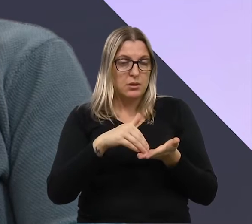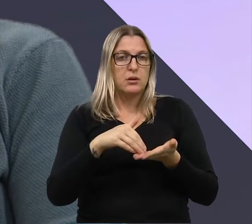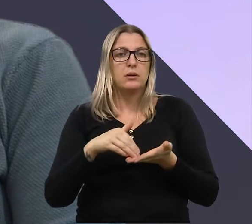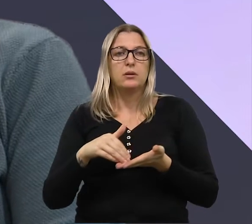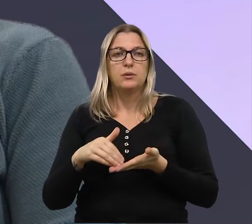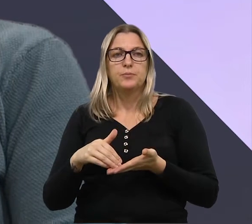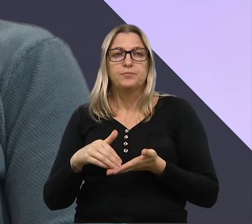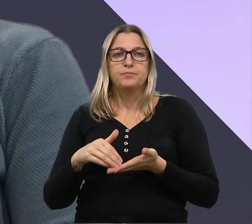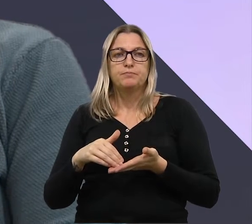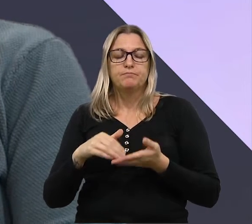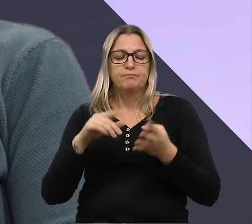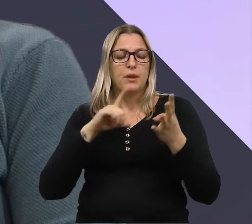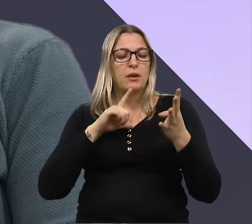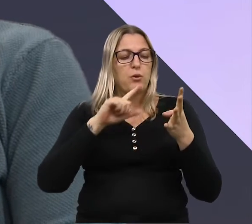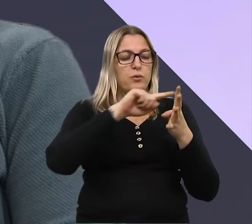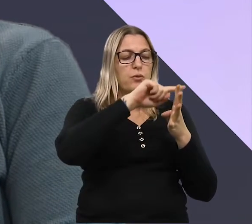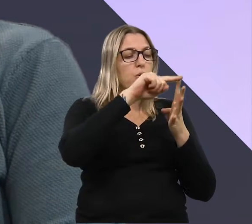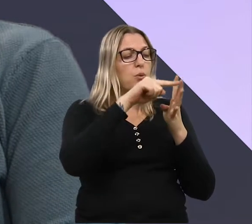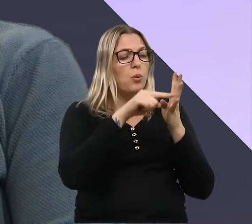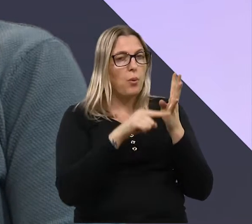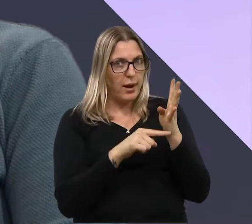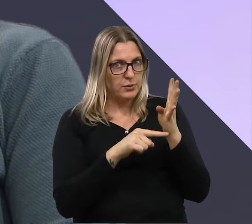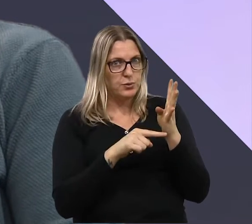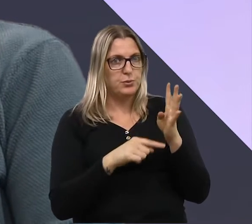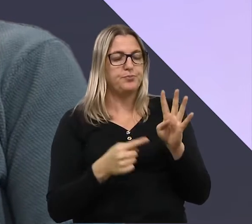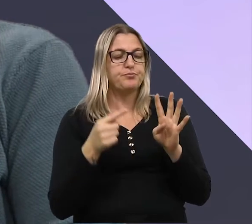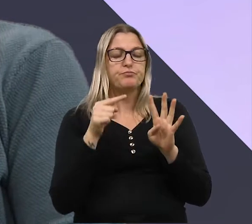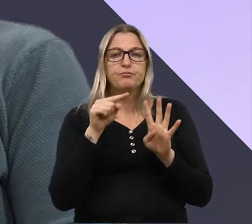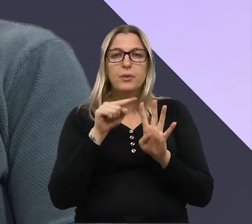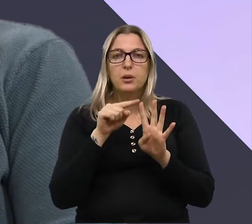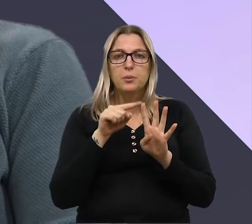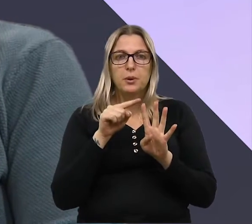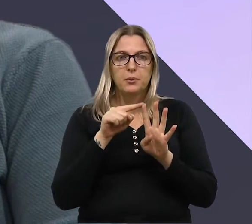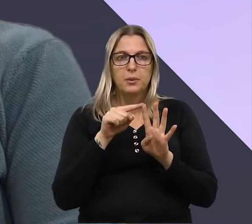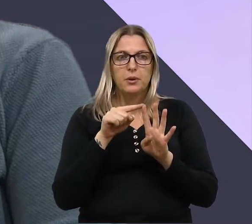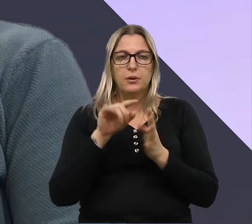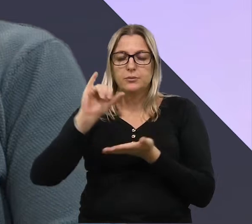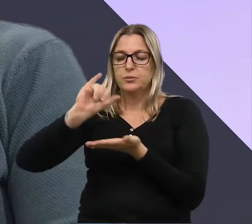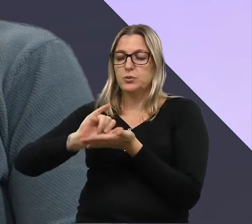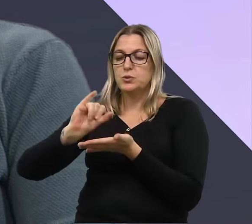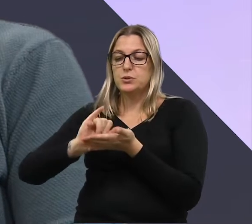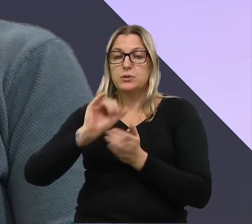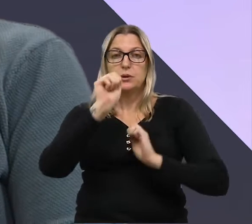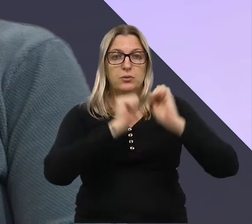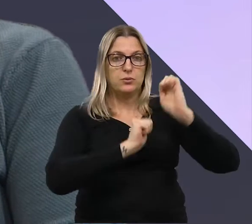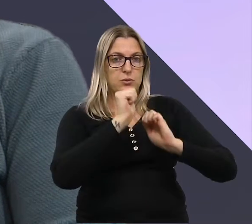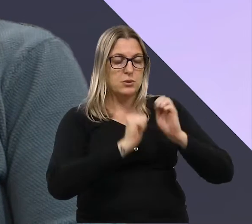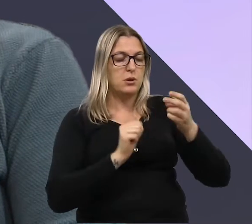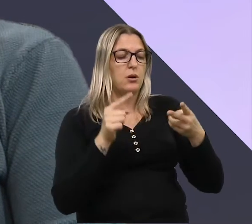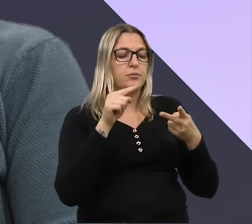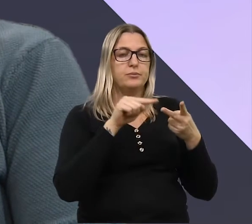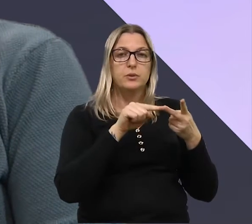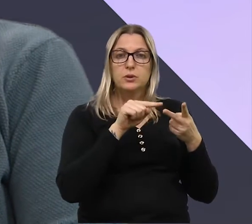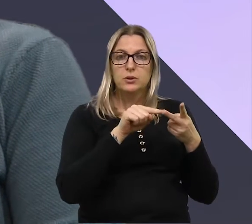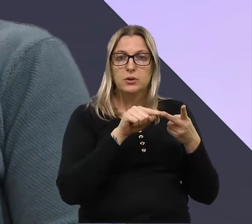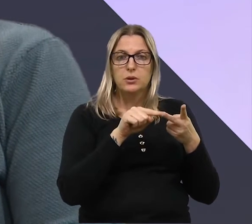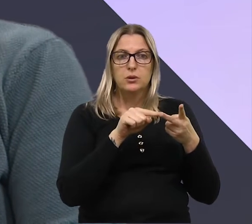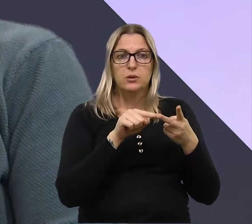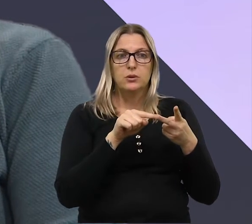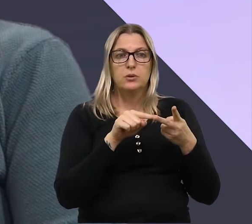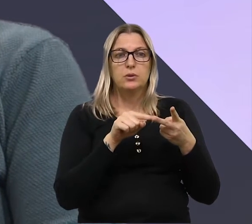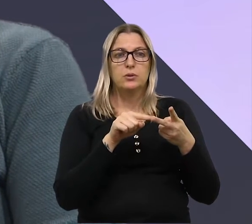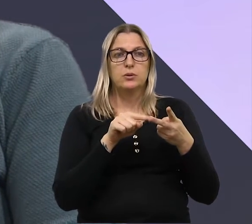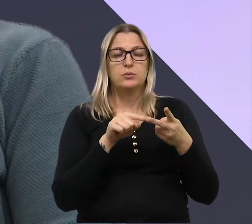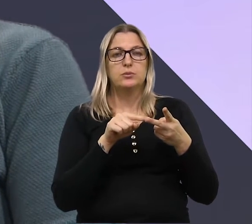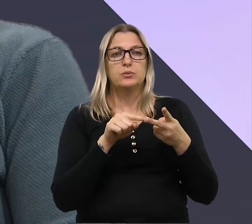demandas que existem nós estipulamos quatro para nós iniciarmos os trabalhos que era a questão do Distrito Industrial que era questão